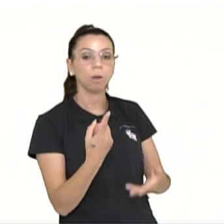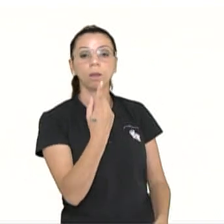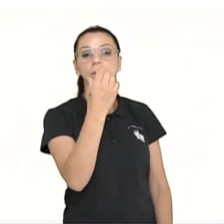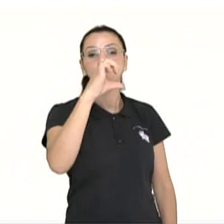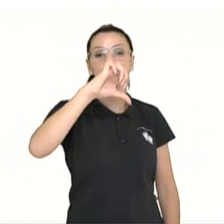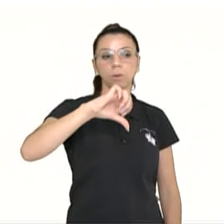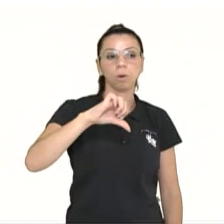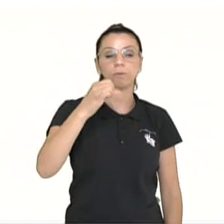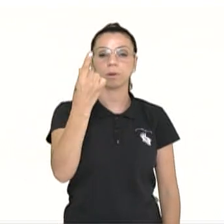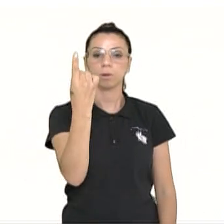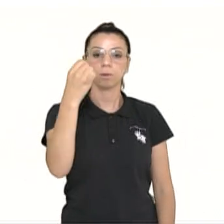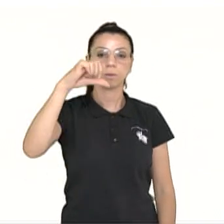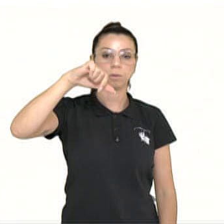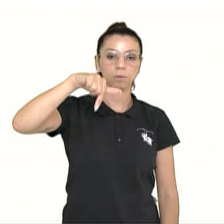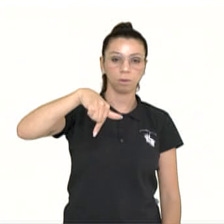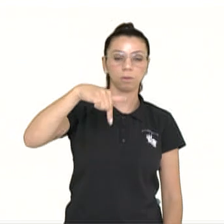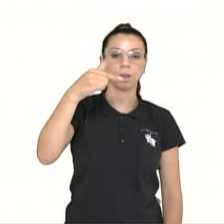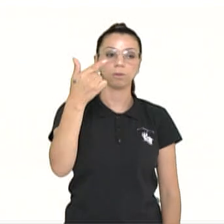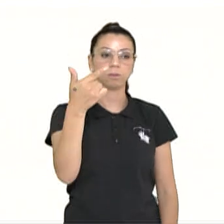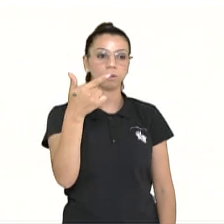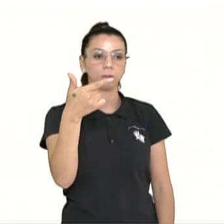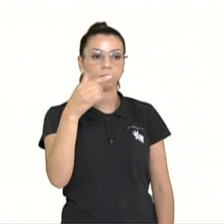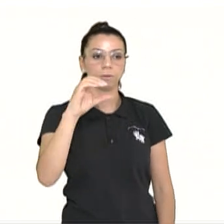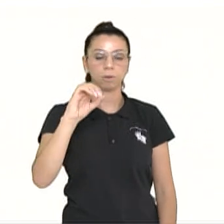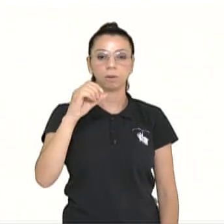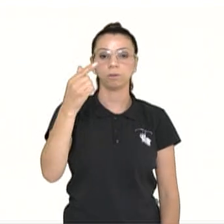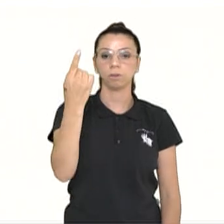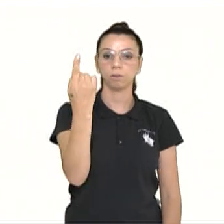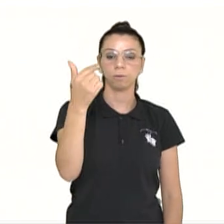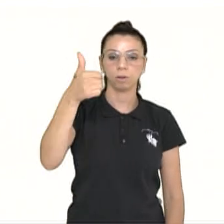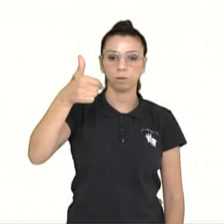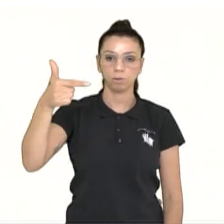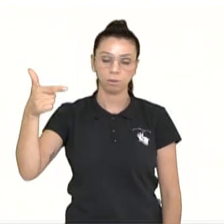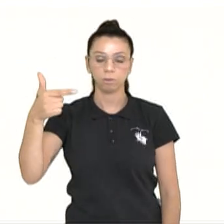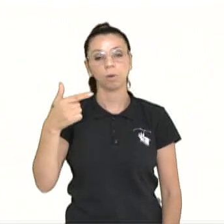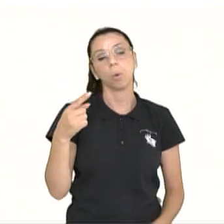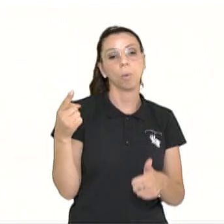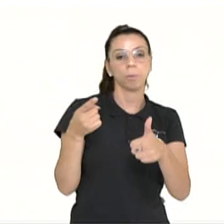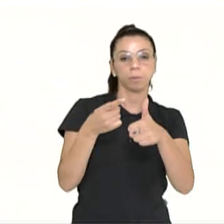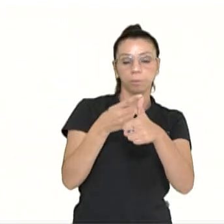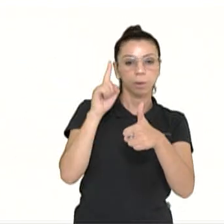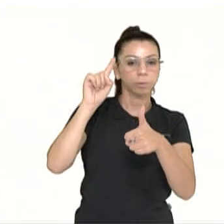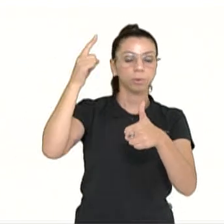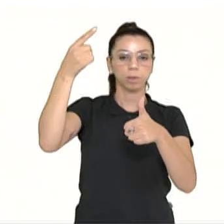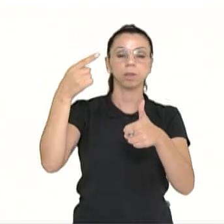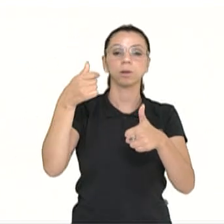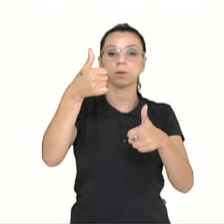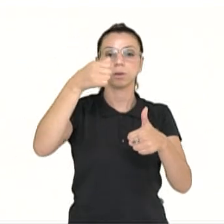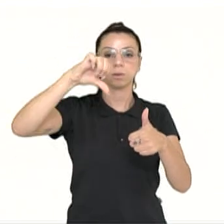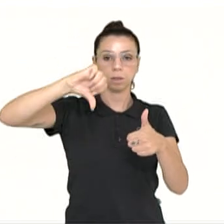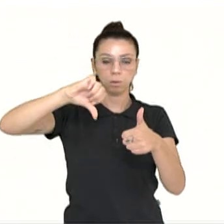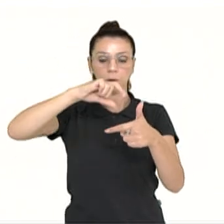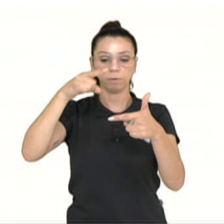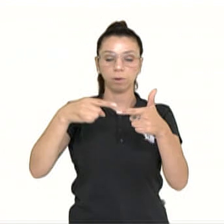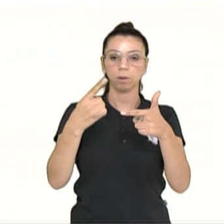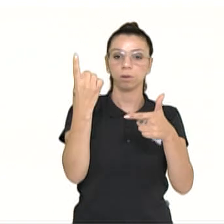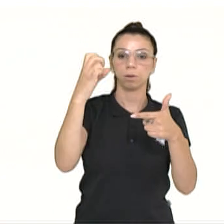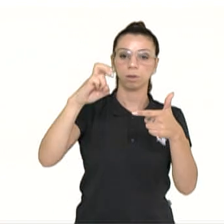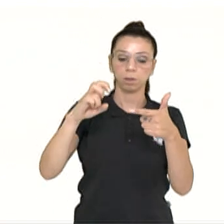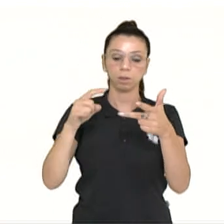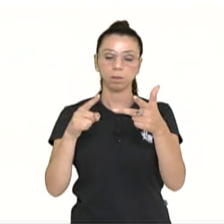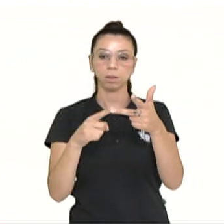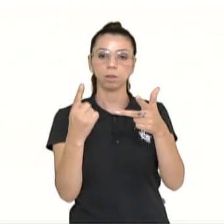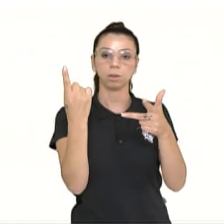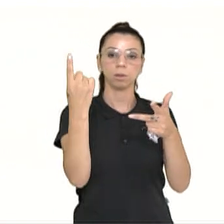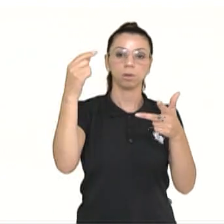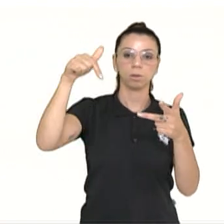e 21 clientes, respectivamente, tá? No primeiro dia atendeu 19, no segundo dia 15, no terceiro 17 e